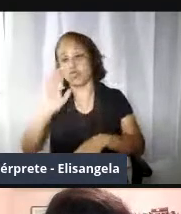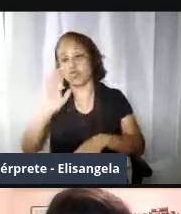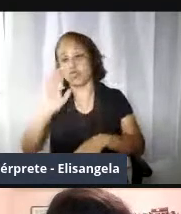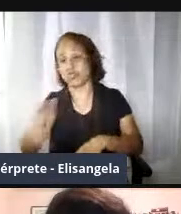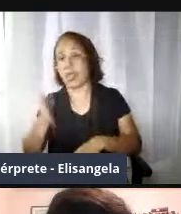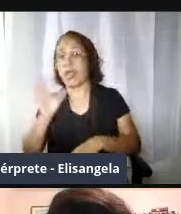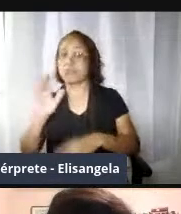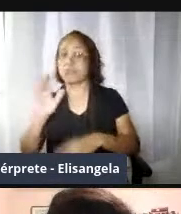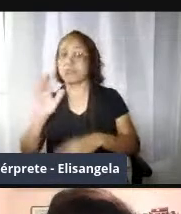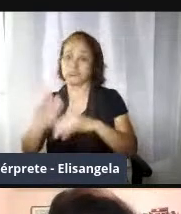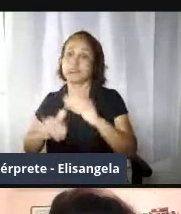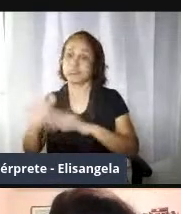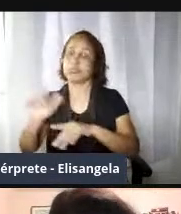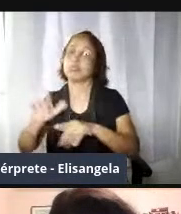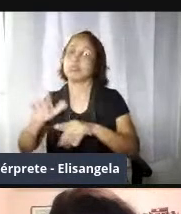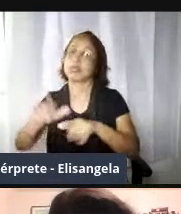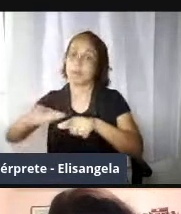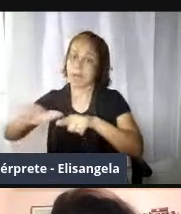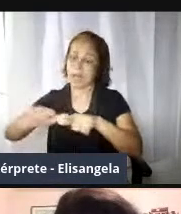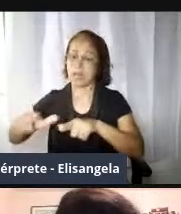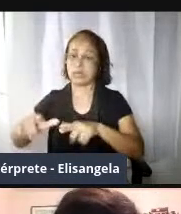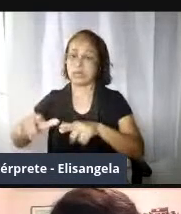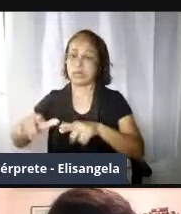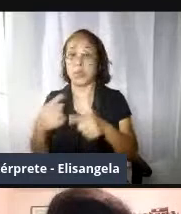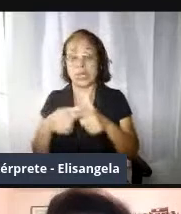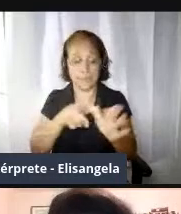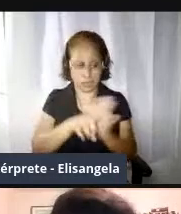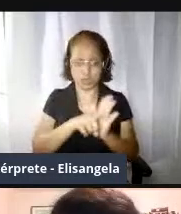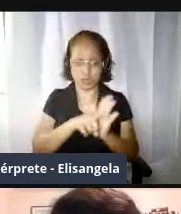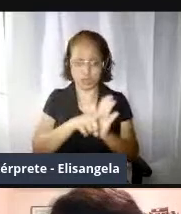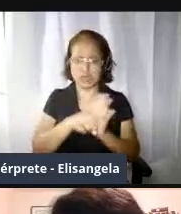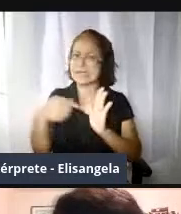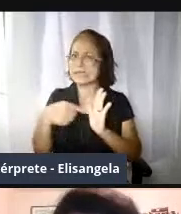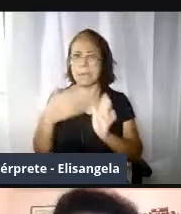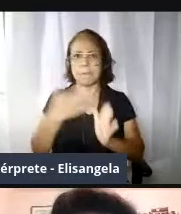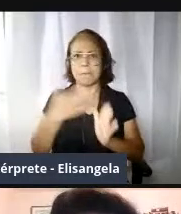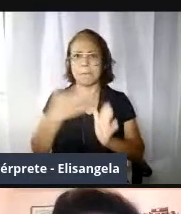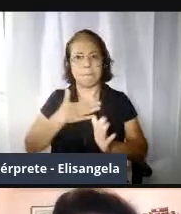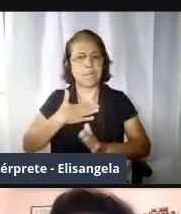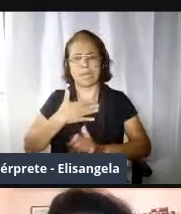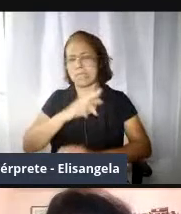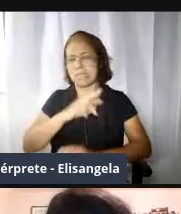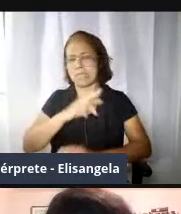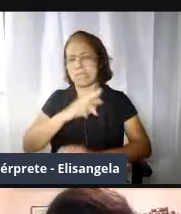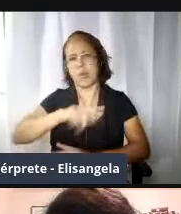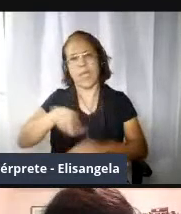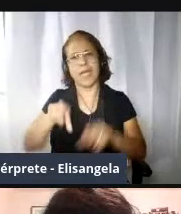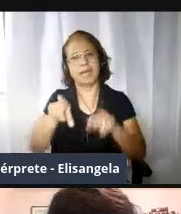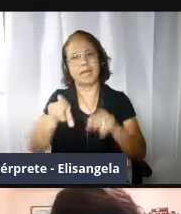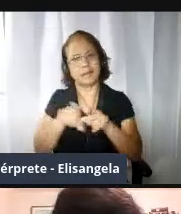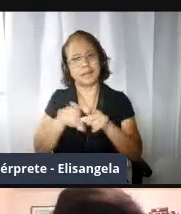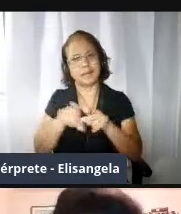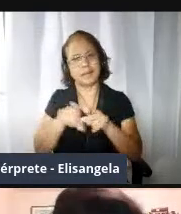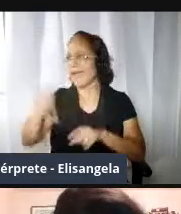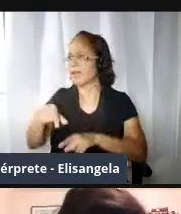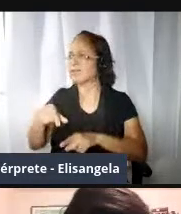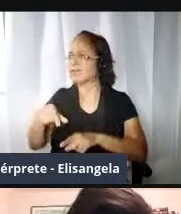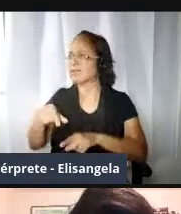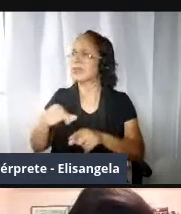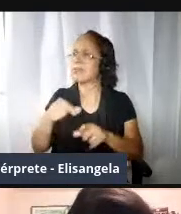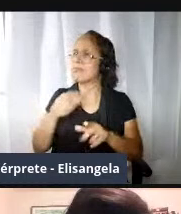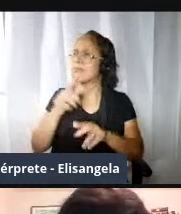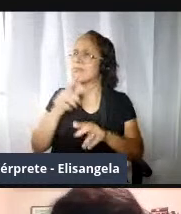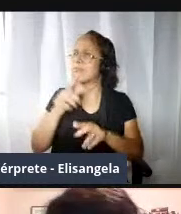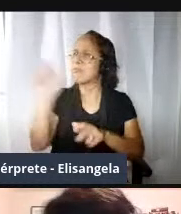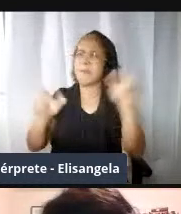essas pesquisas, não só, óbvio, que não só as minhas, né, de muita gente que tem se debruçado sobre essa temática, ajudam,